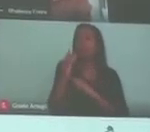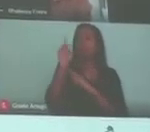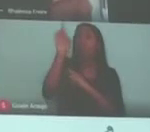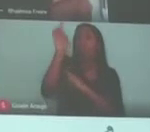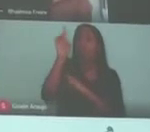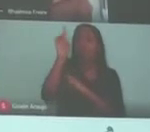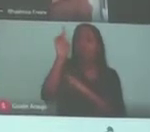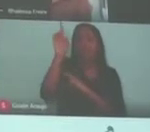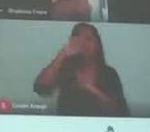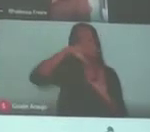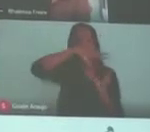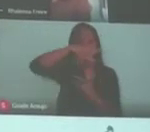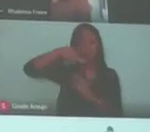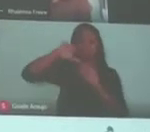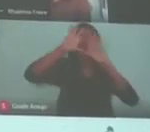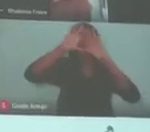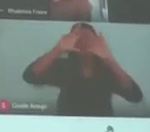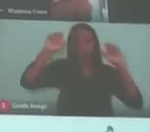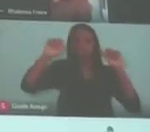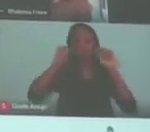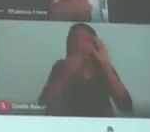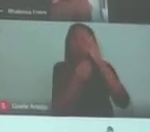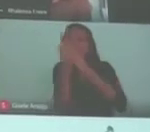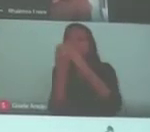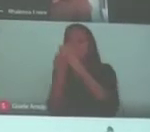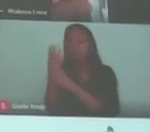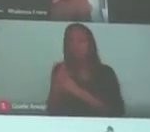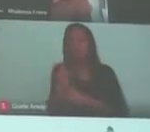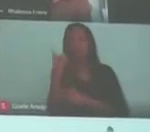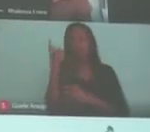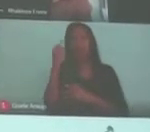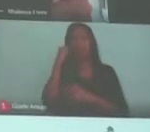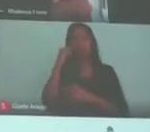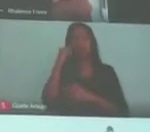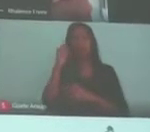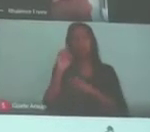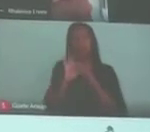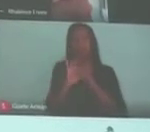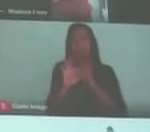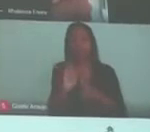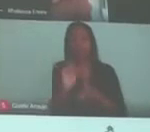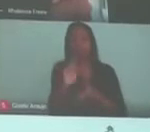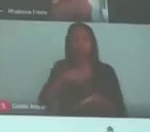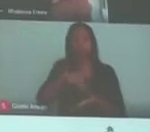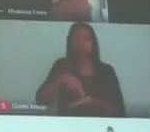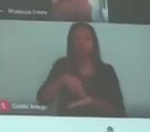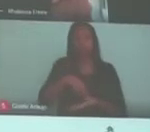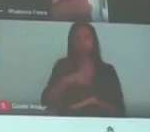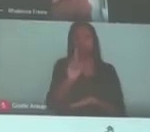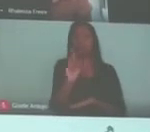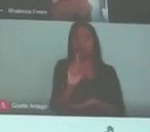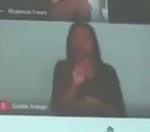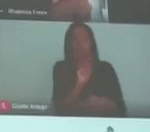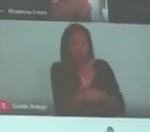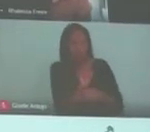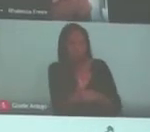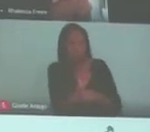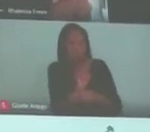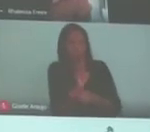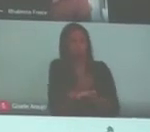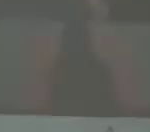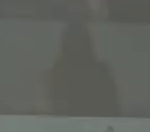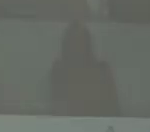não permitirá que os teus pés vacilem, não dormirá aquele que te guarda. É certo que não